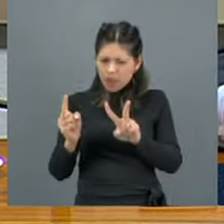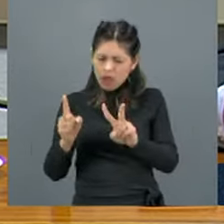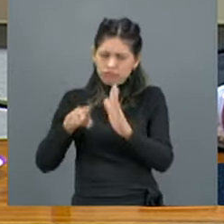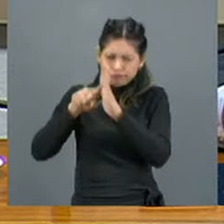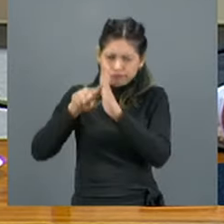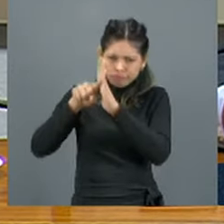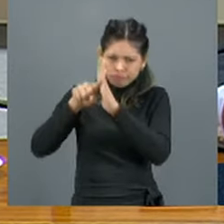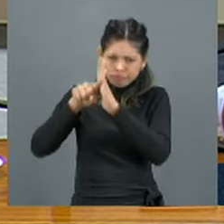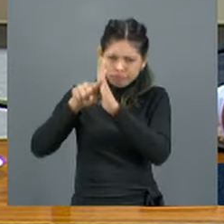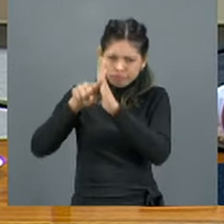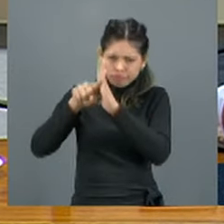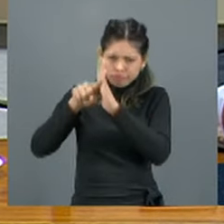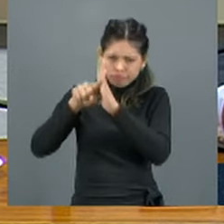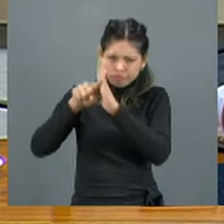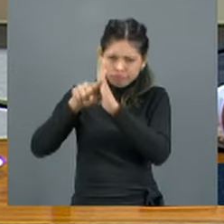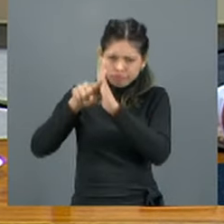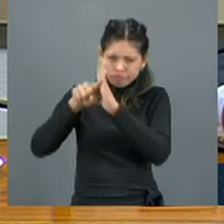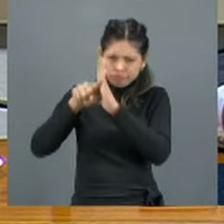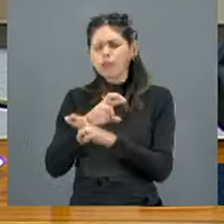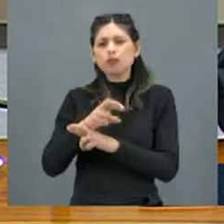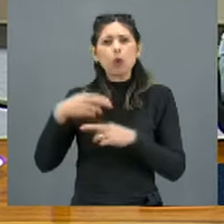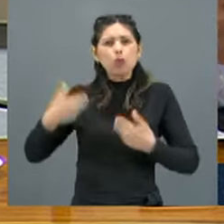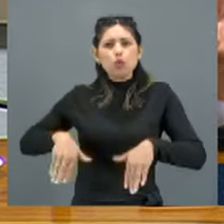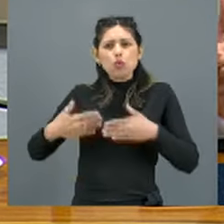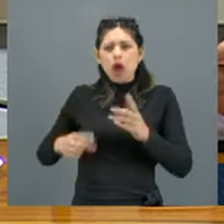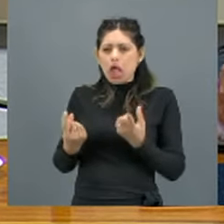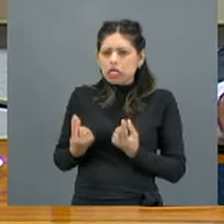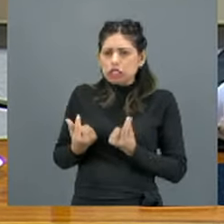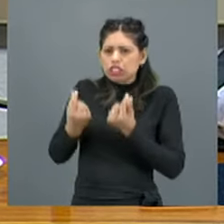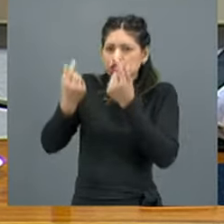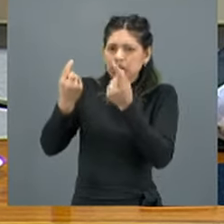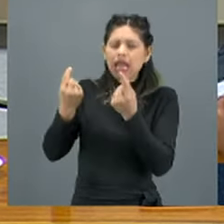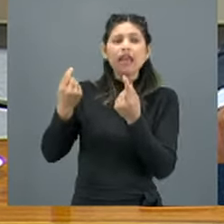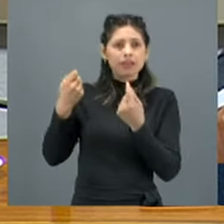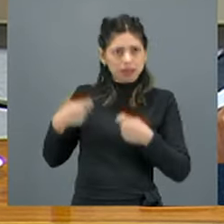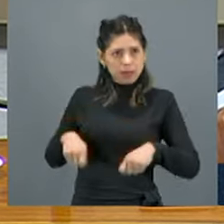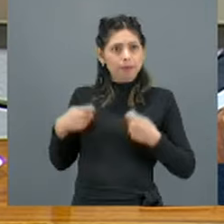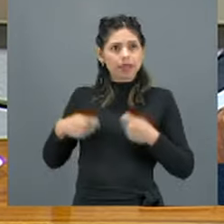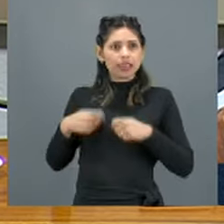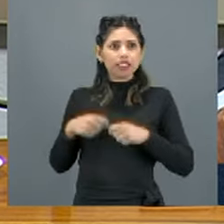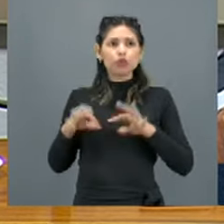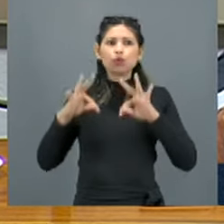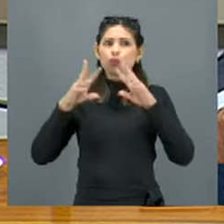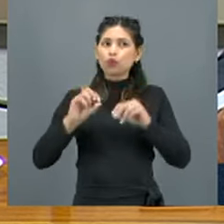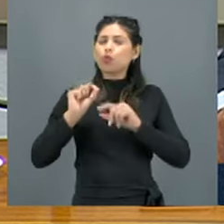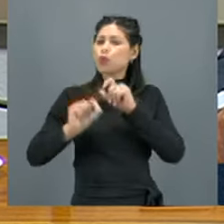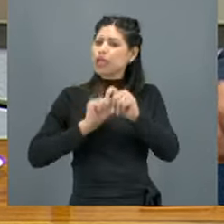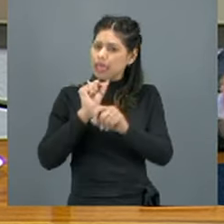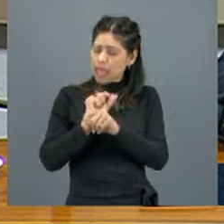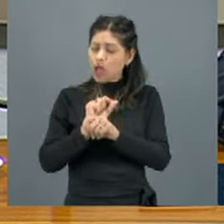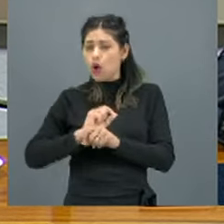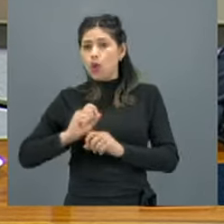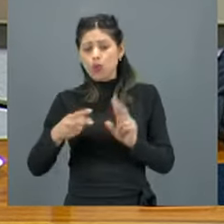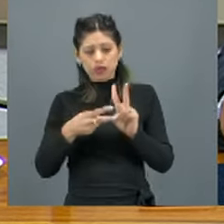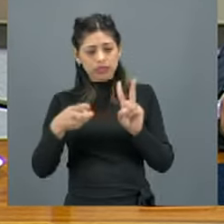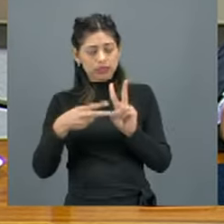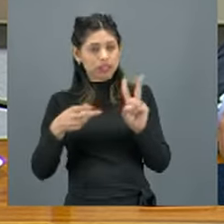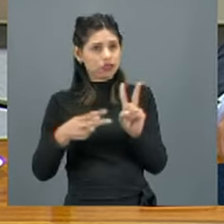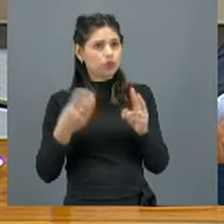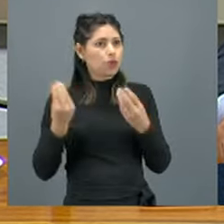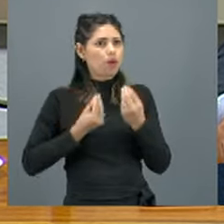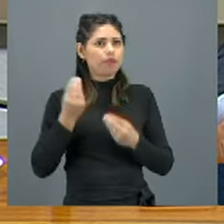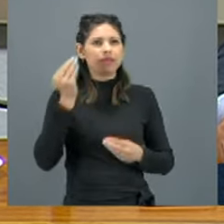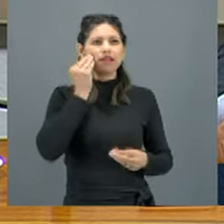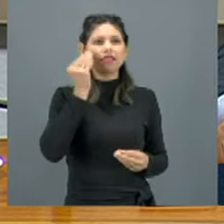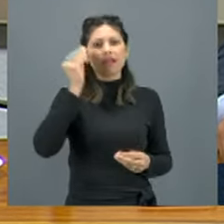de reais e a conclusão acerca das necessidades dos índios daquela reserva. Quem tem que resolver, segundo o